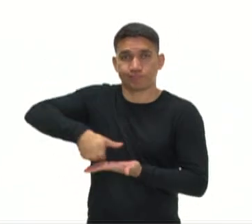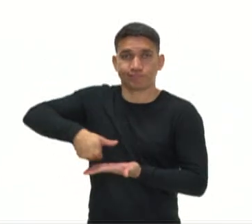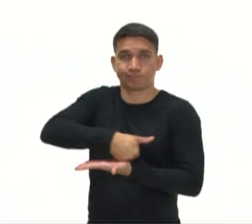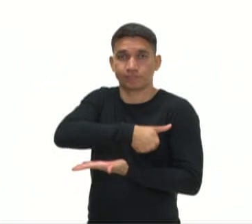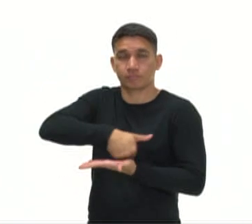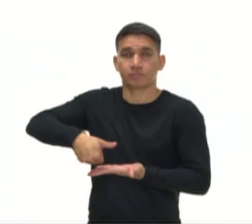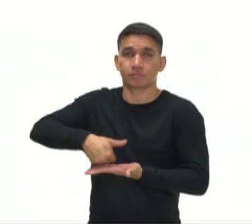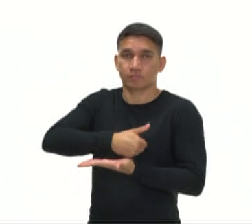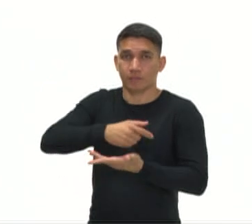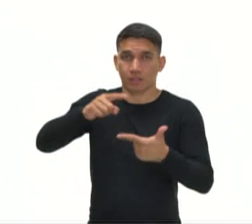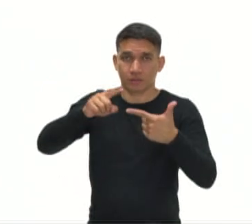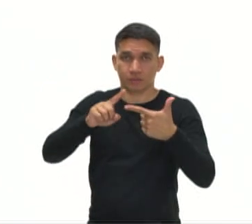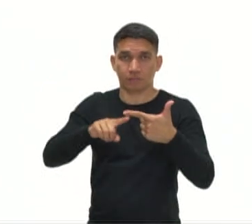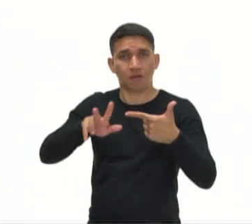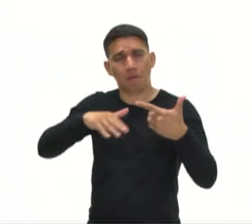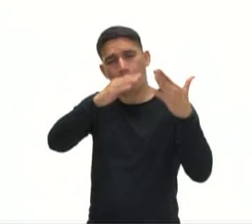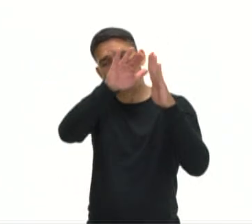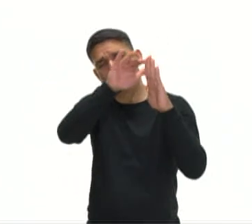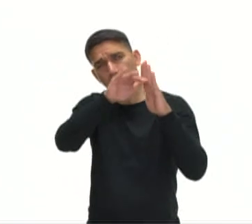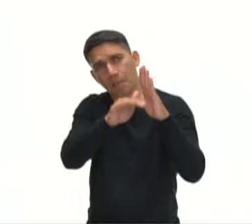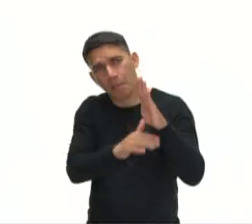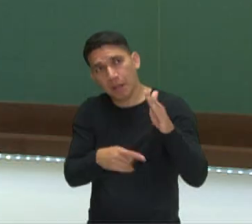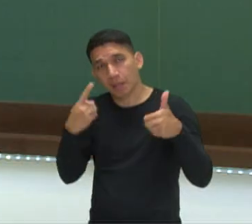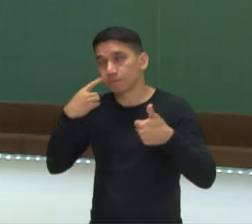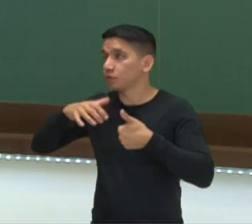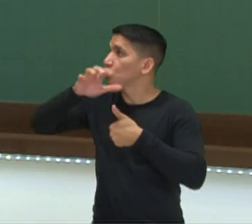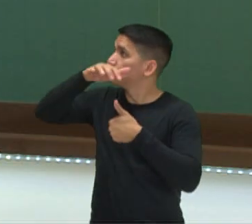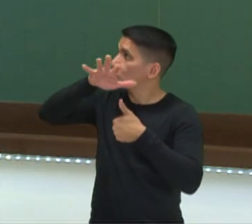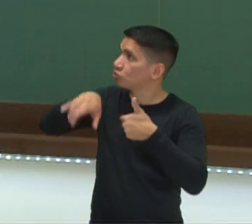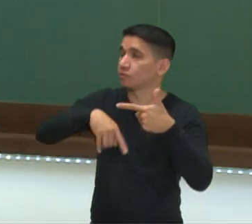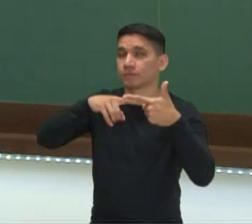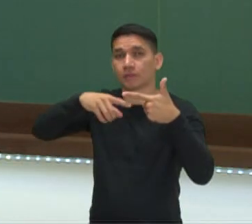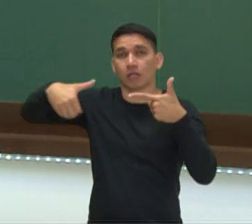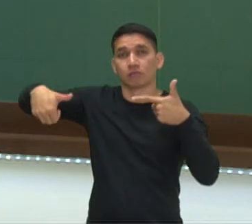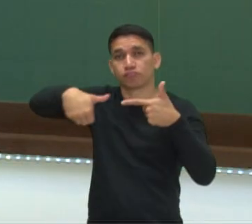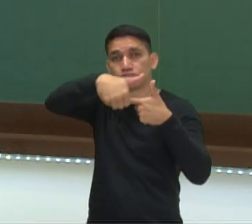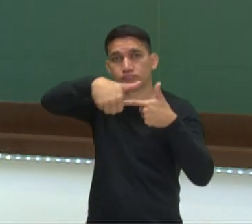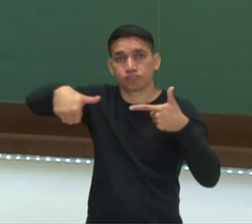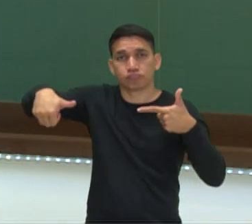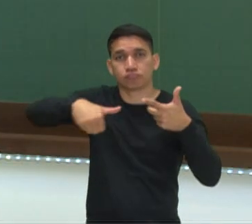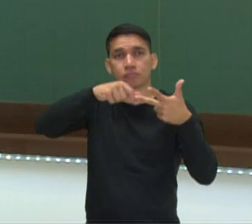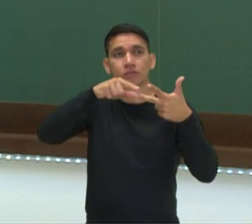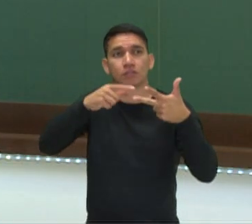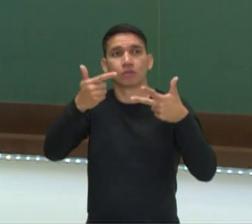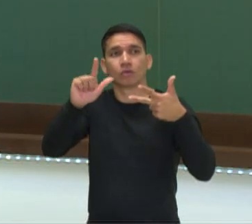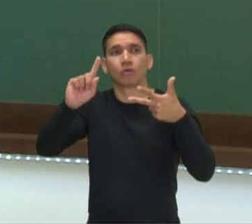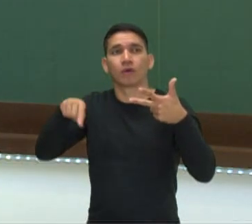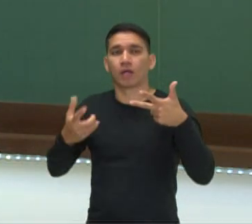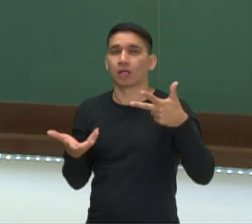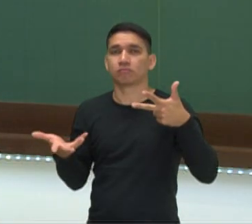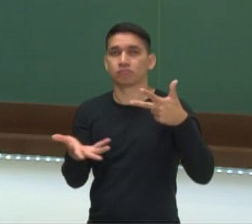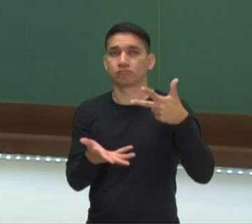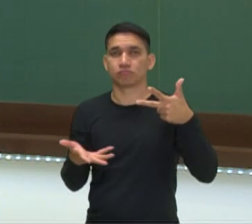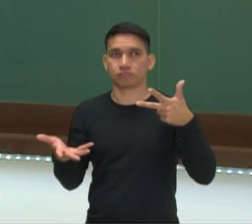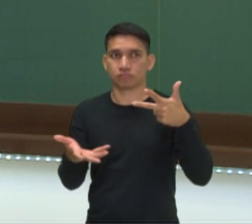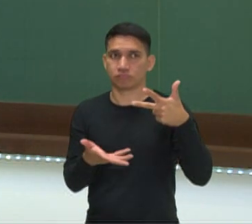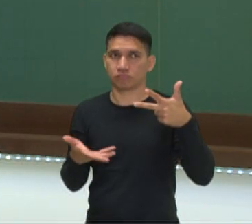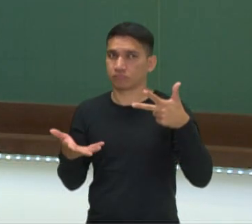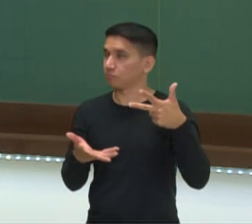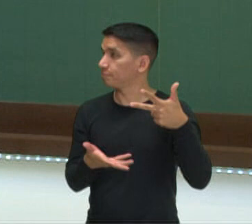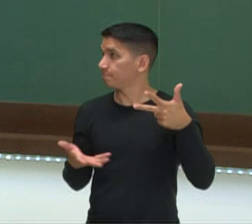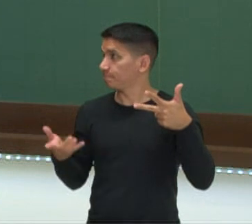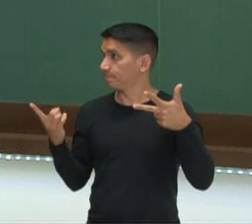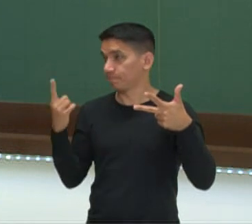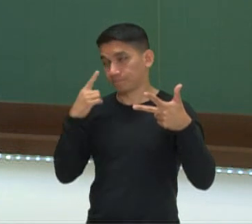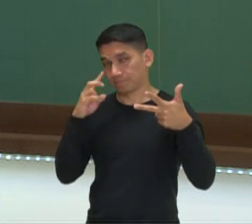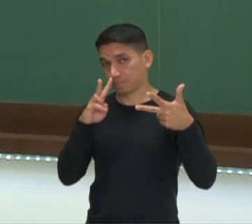ferro de passar. E assim vai, ó. Primeiro o chuveiro, segundo ferro de passar. O terceiro é o micro-ondas, que tem a terceira